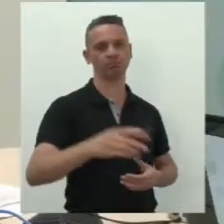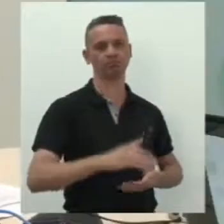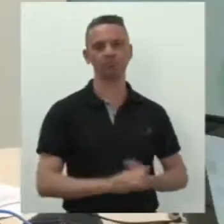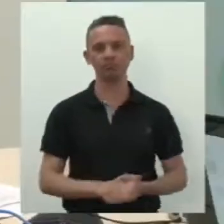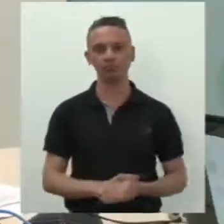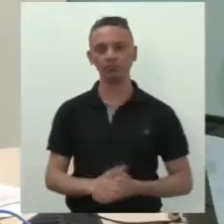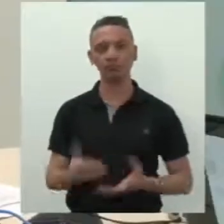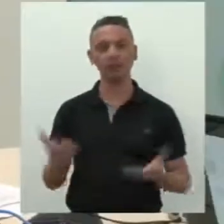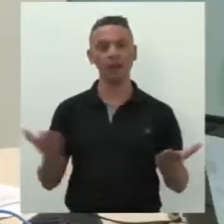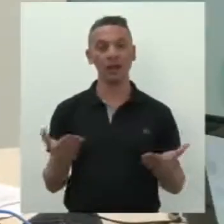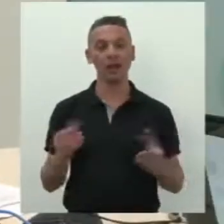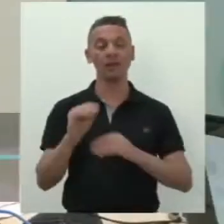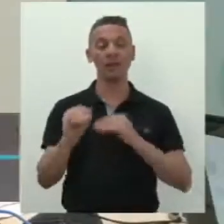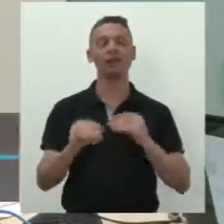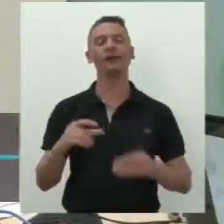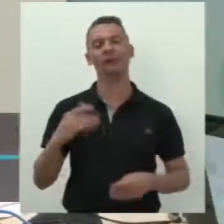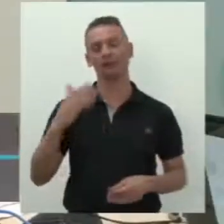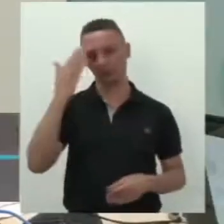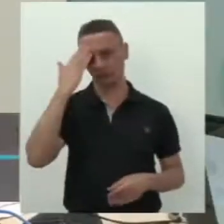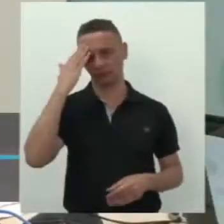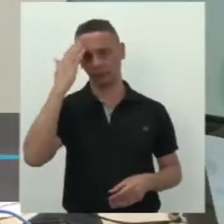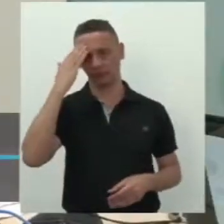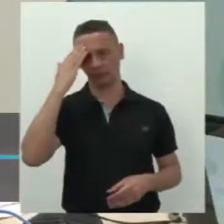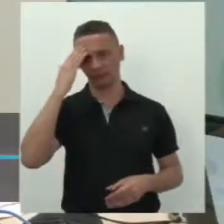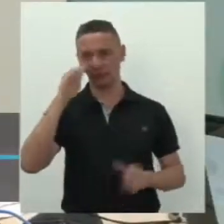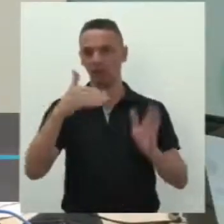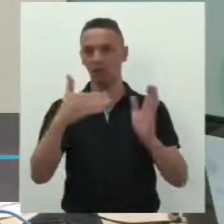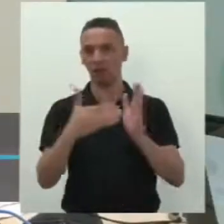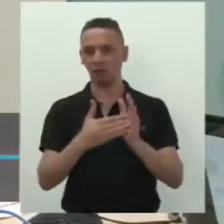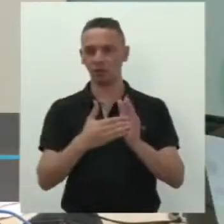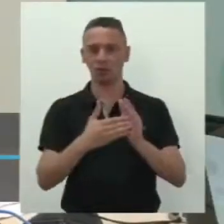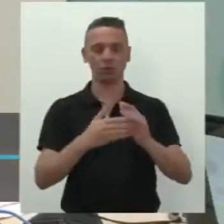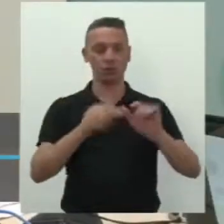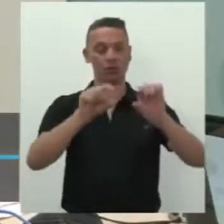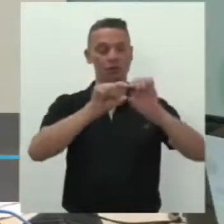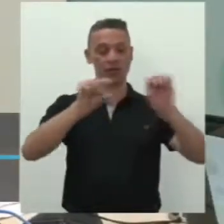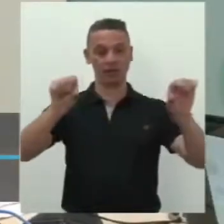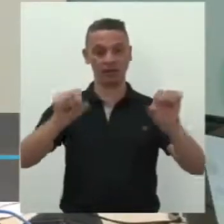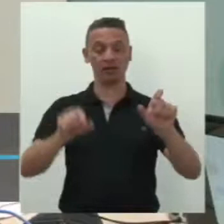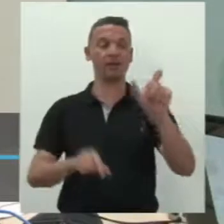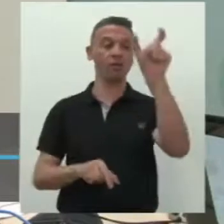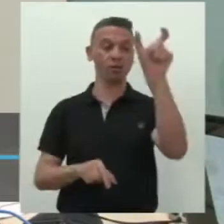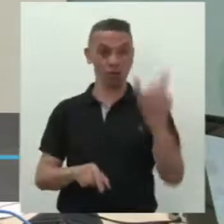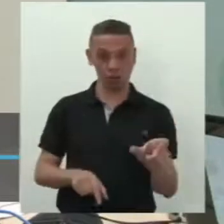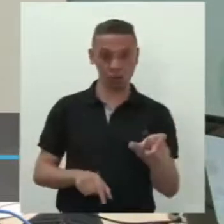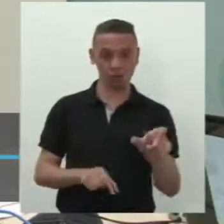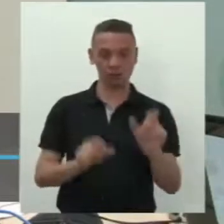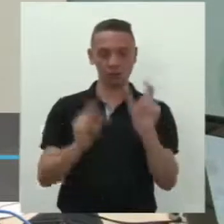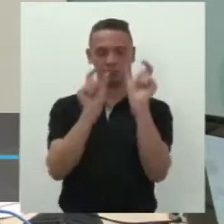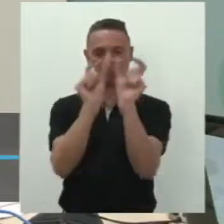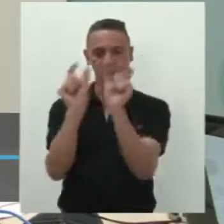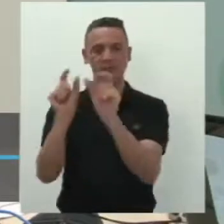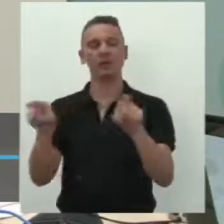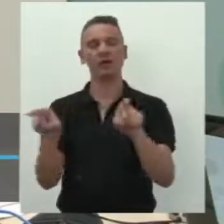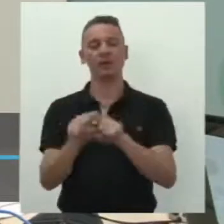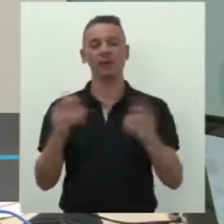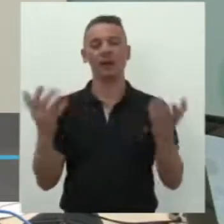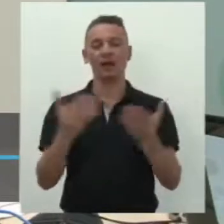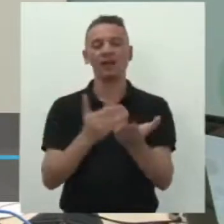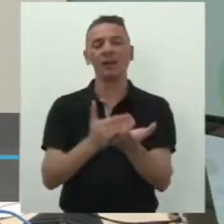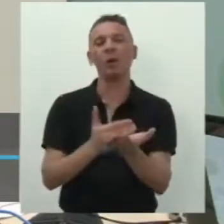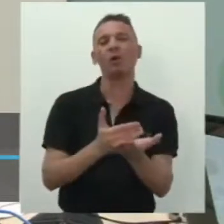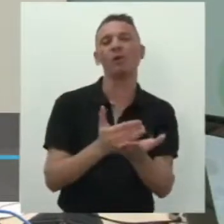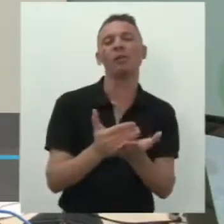então. A gente tem a lógica que é tudo orientado à linha, coluna e célula, tá? A gente vai começar a explorar